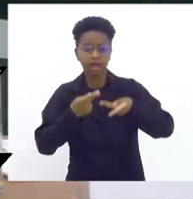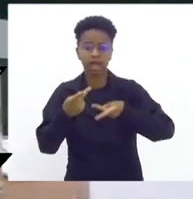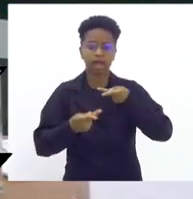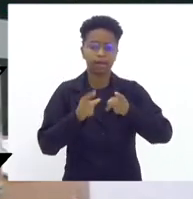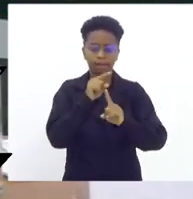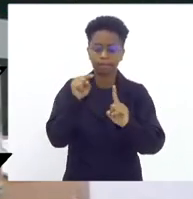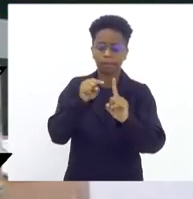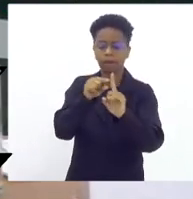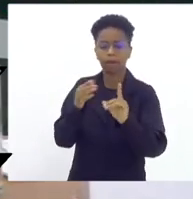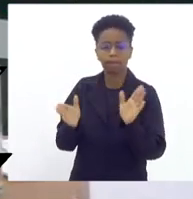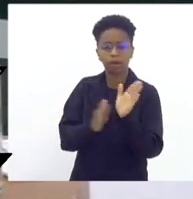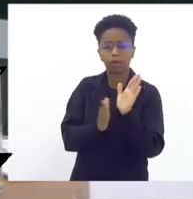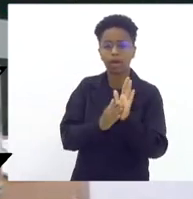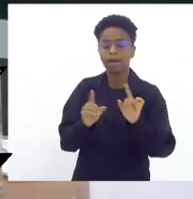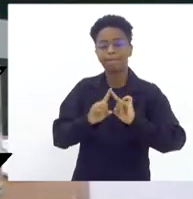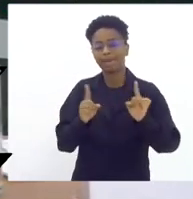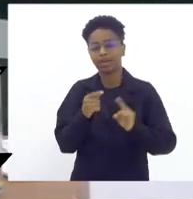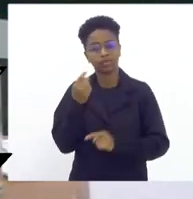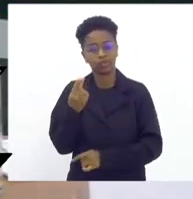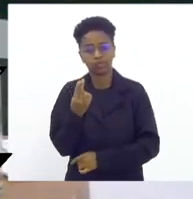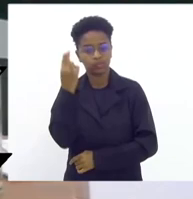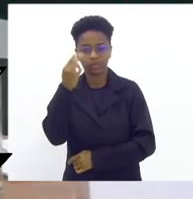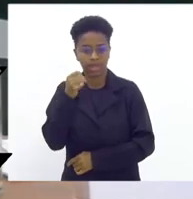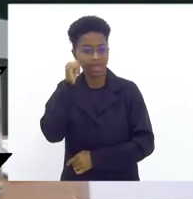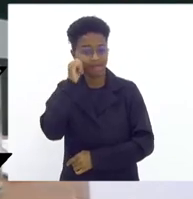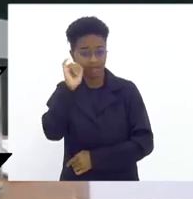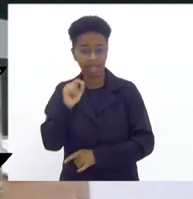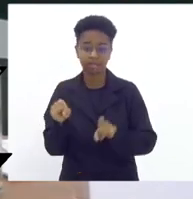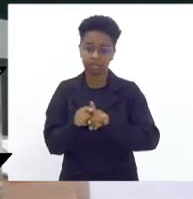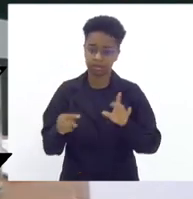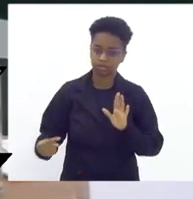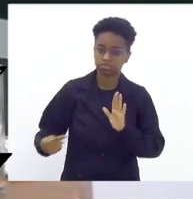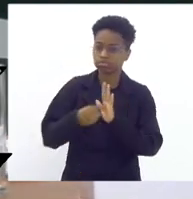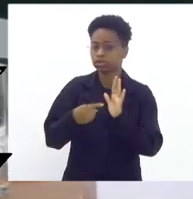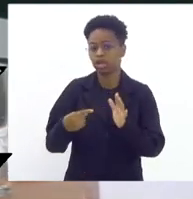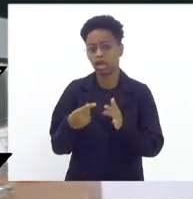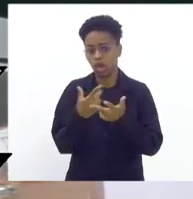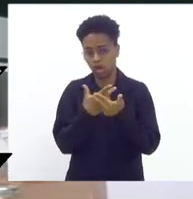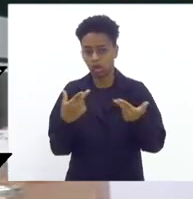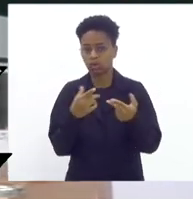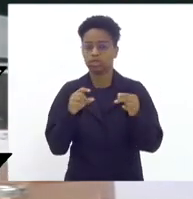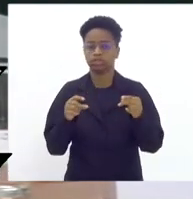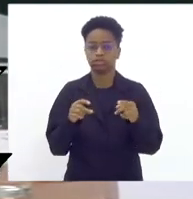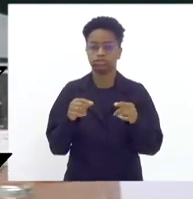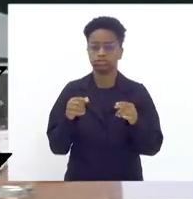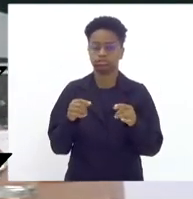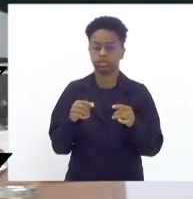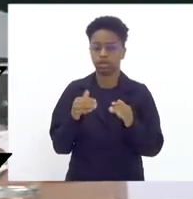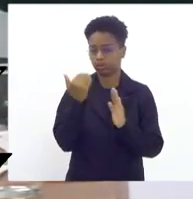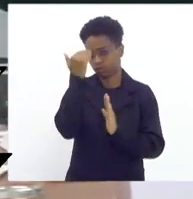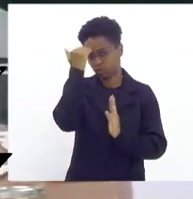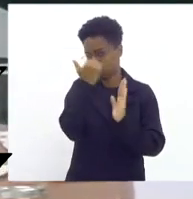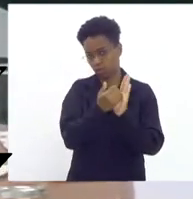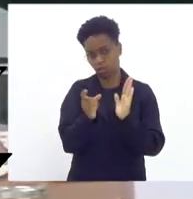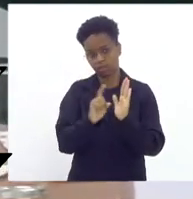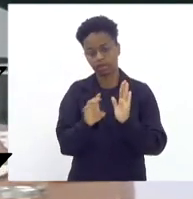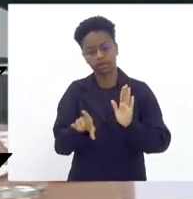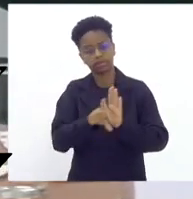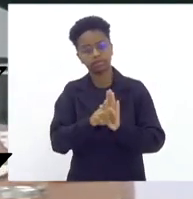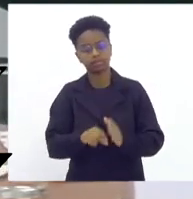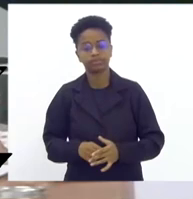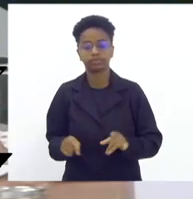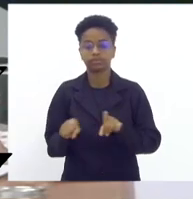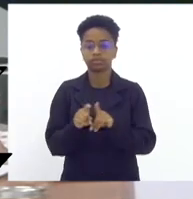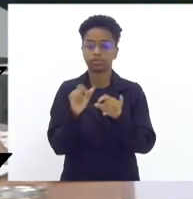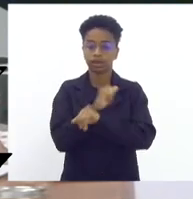mas é inevitável que passemos também pelas denúncias dos casos de violações gostaria que